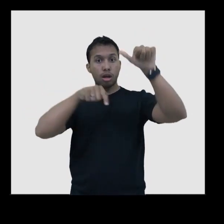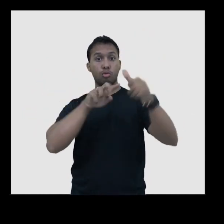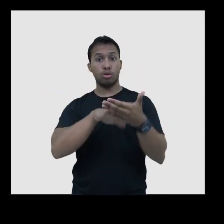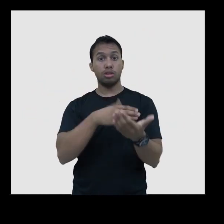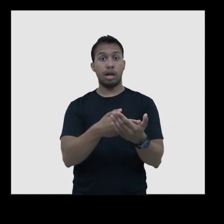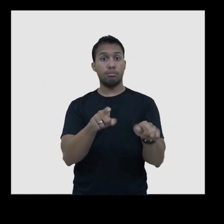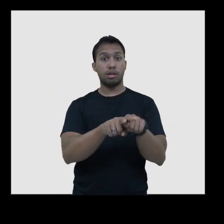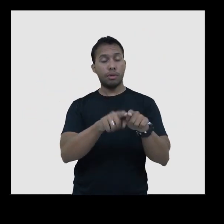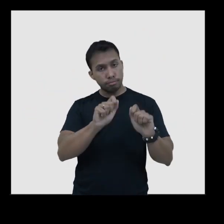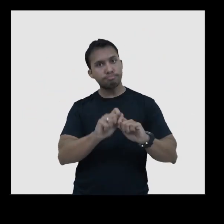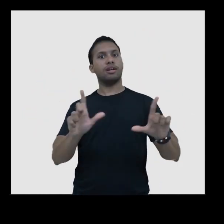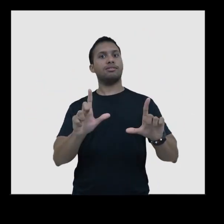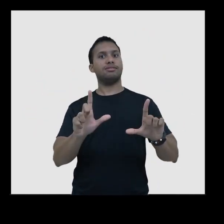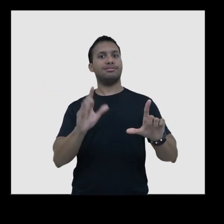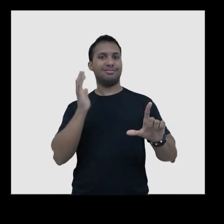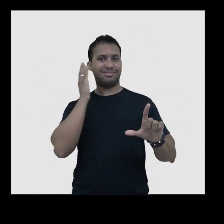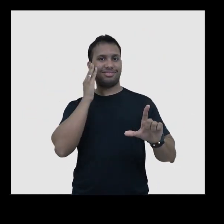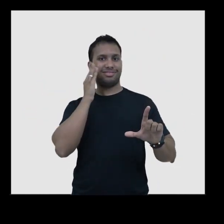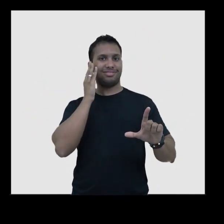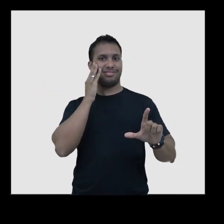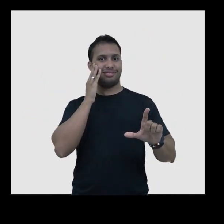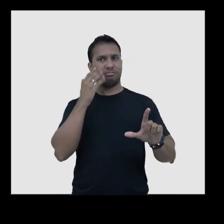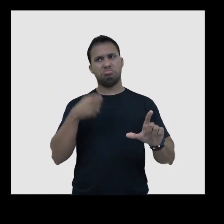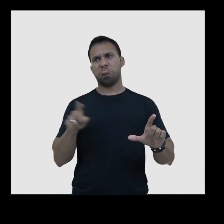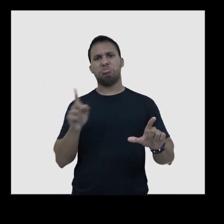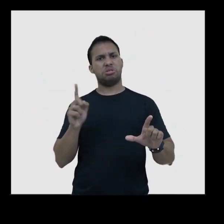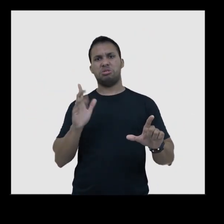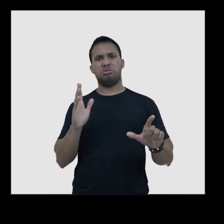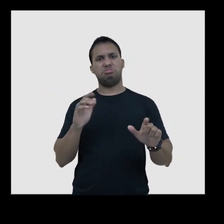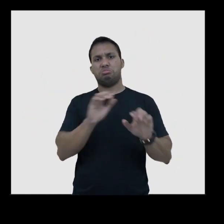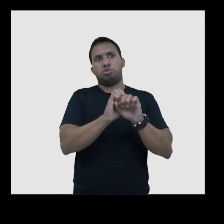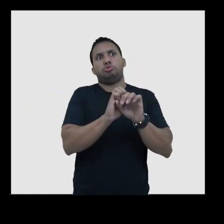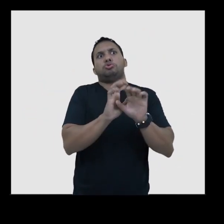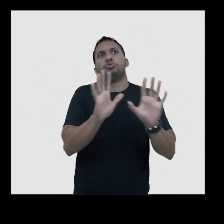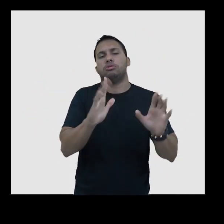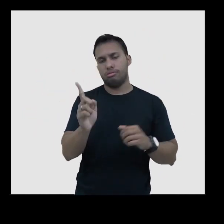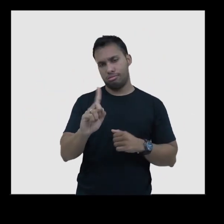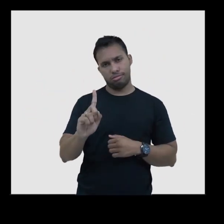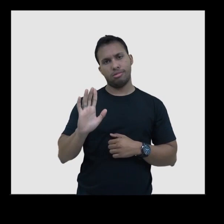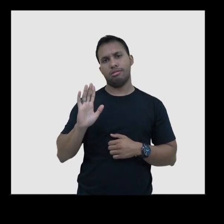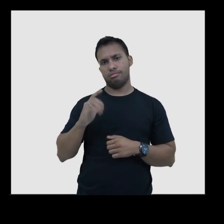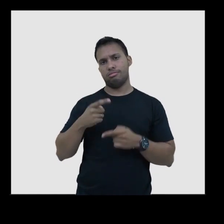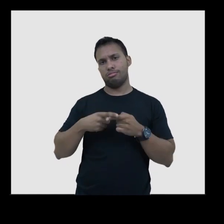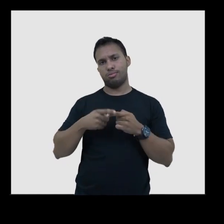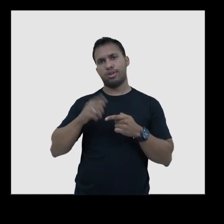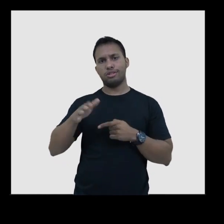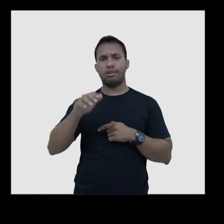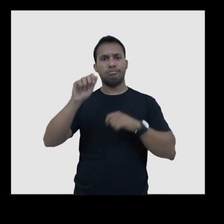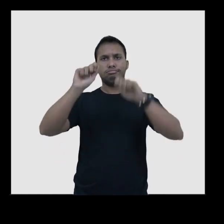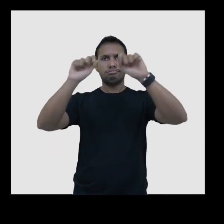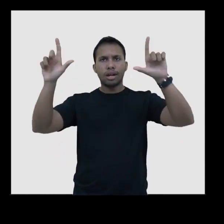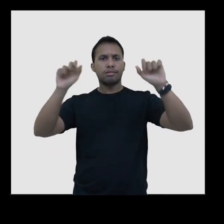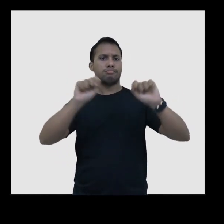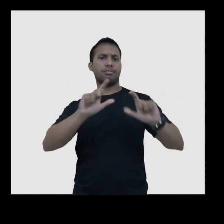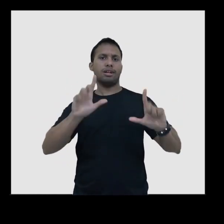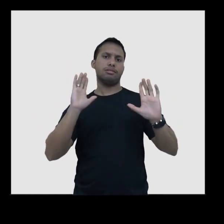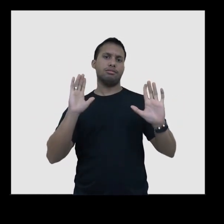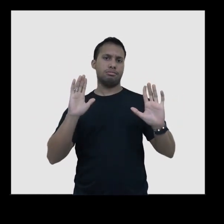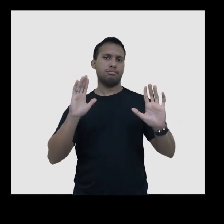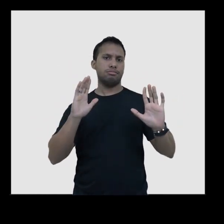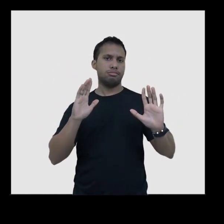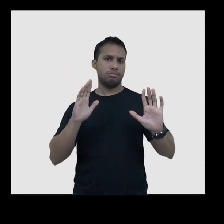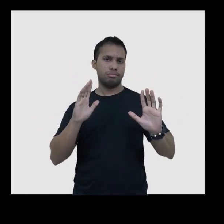de fundo. Ó. Então não precisa de um dissolve. A imagem de fundo muda e o intérprete entra, então não precisa colocar aqui